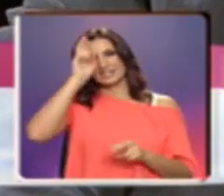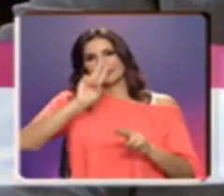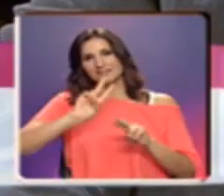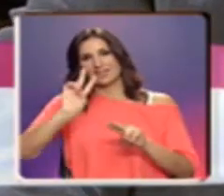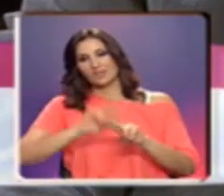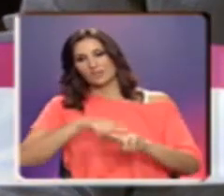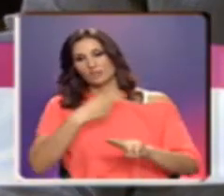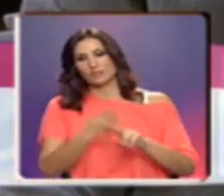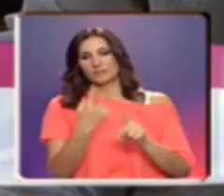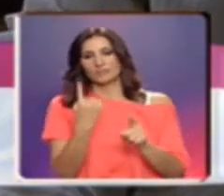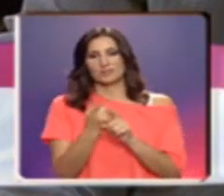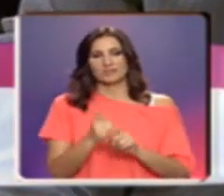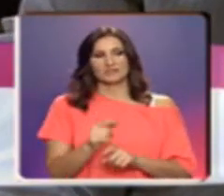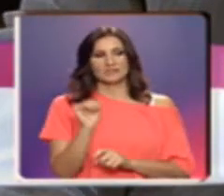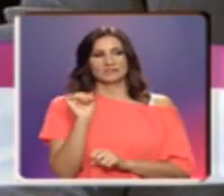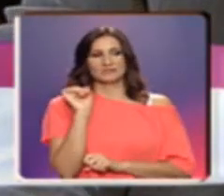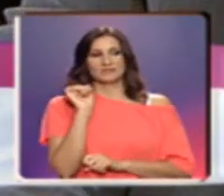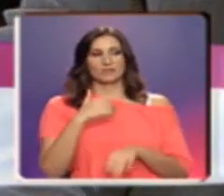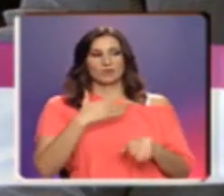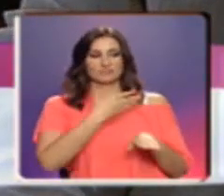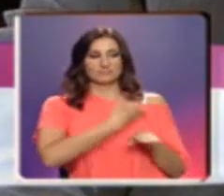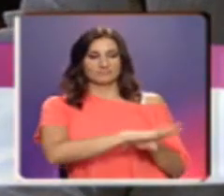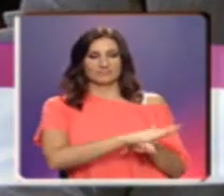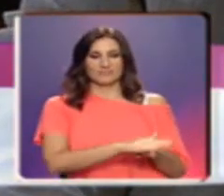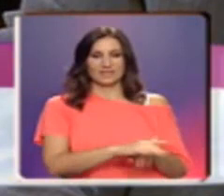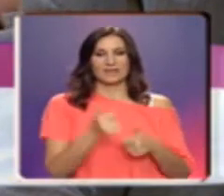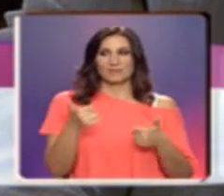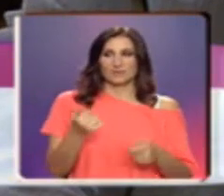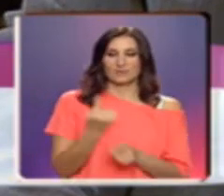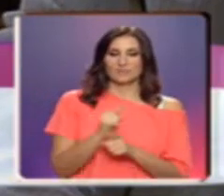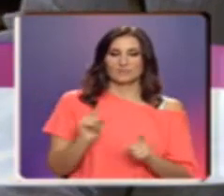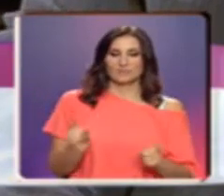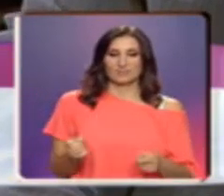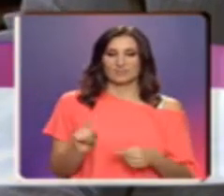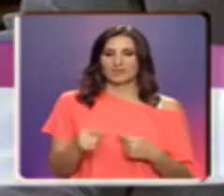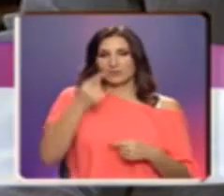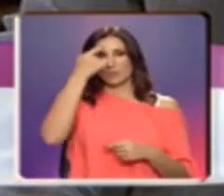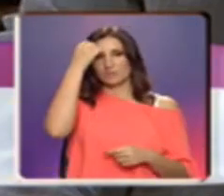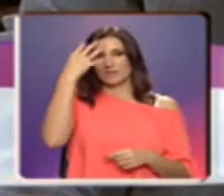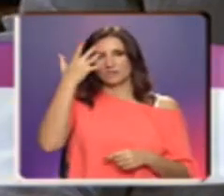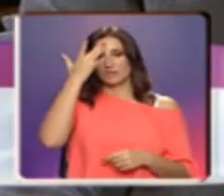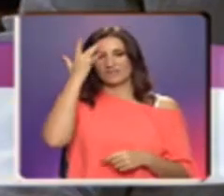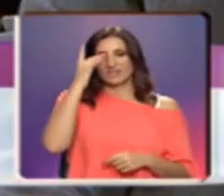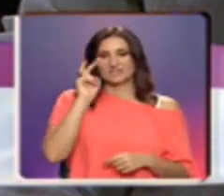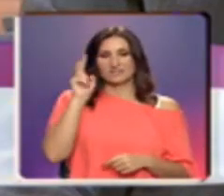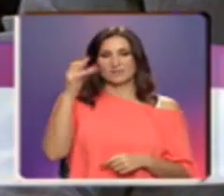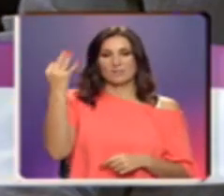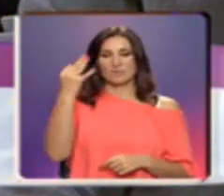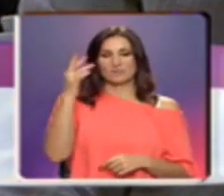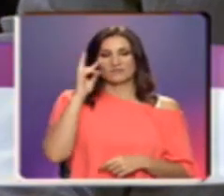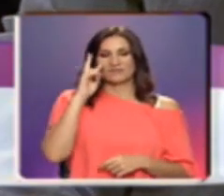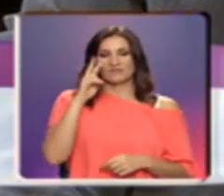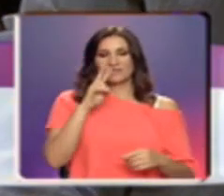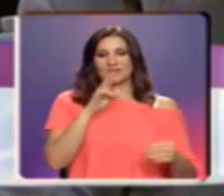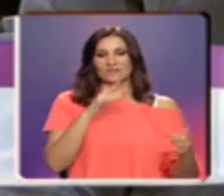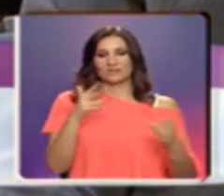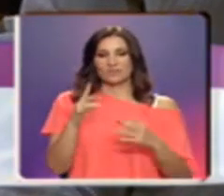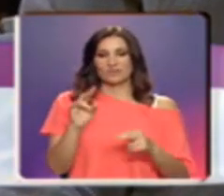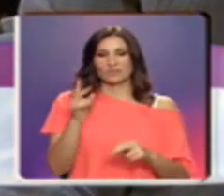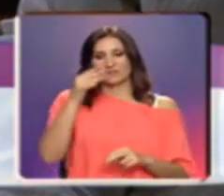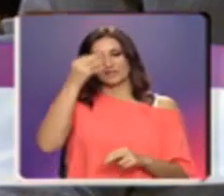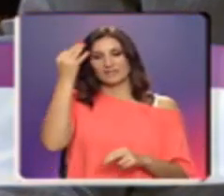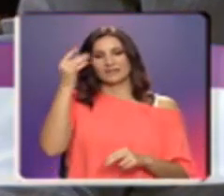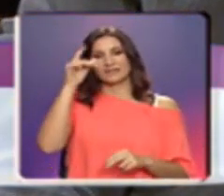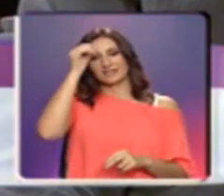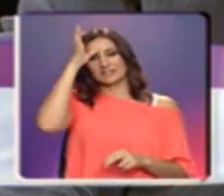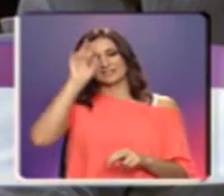Primeira, porque me deu um bocadinho para trás, isso é sempre bom. E segunda, porque eu compreendo que não é fácil realmente ir ao Porto ver um jogo, portanto eu acho que ela foi duplamente